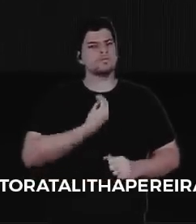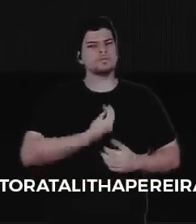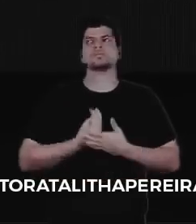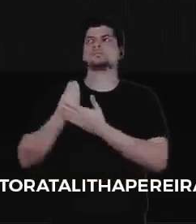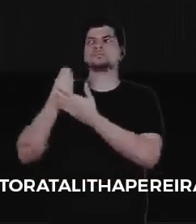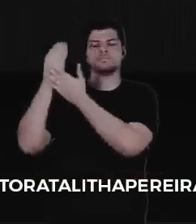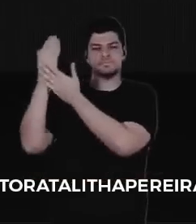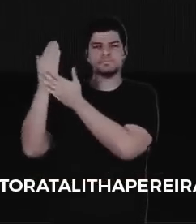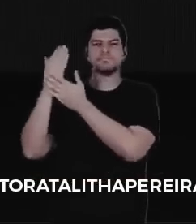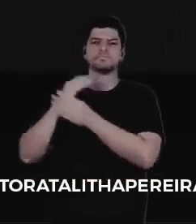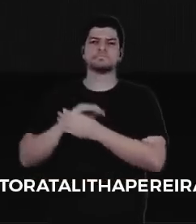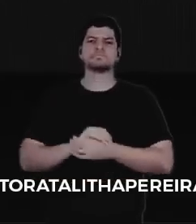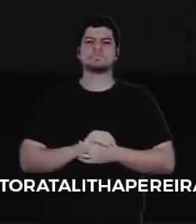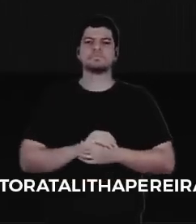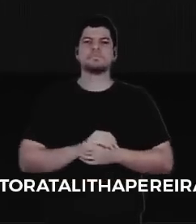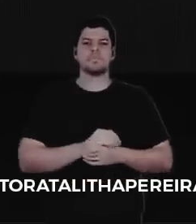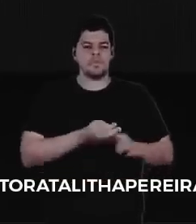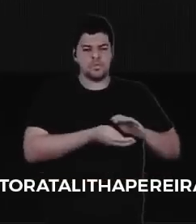abandonar.